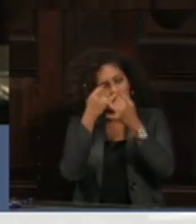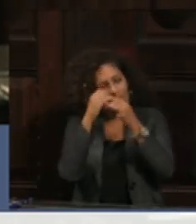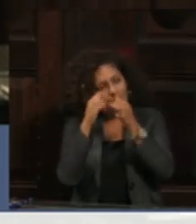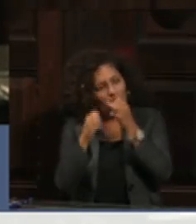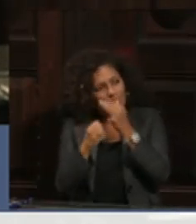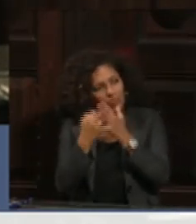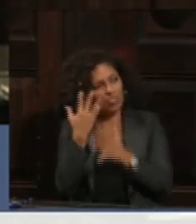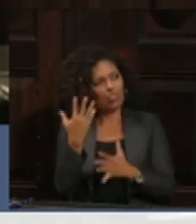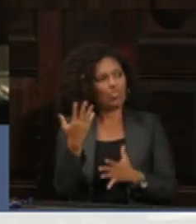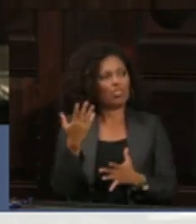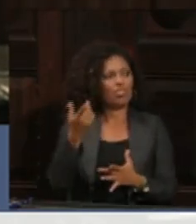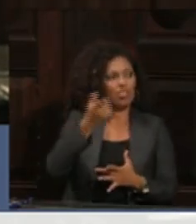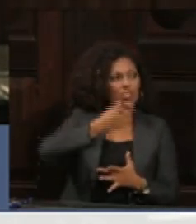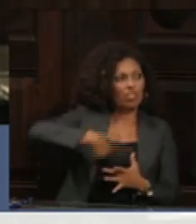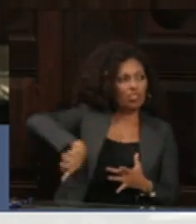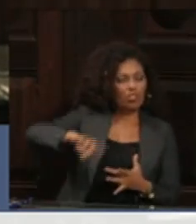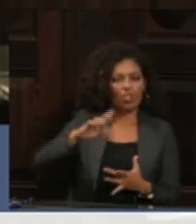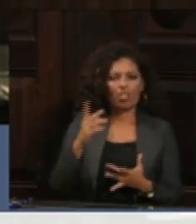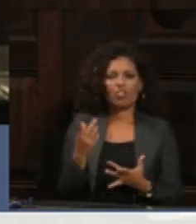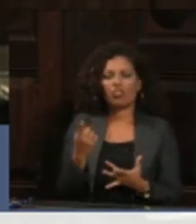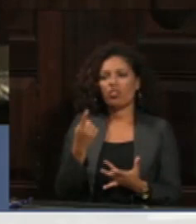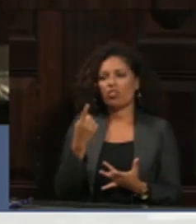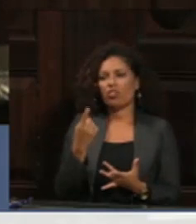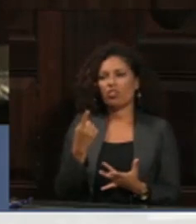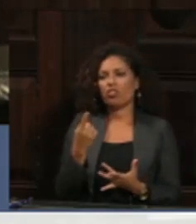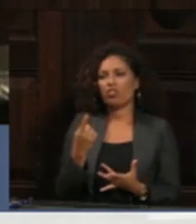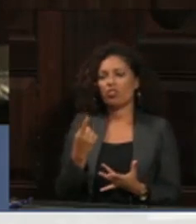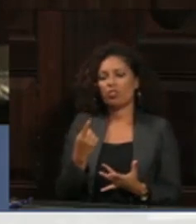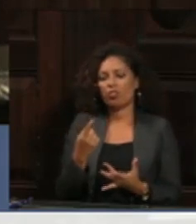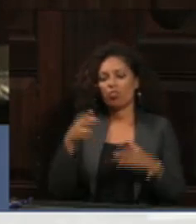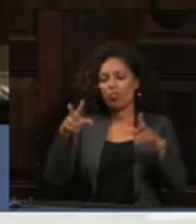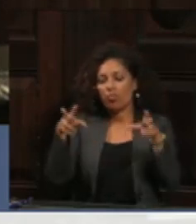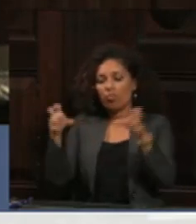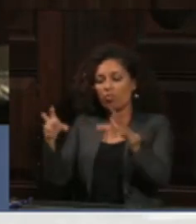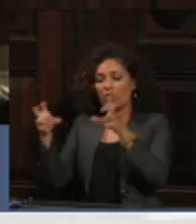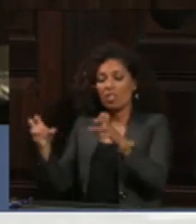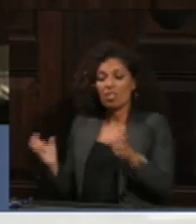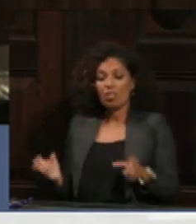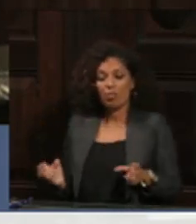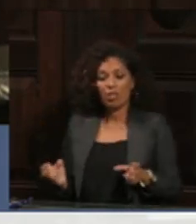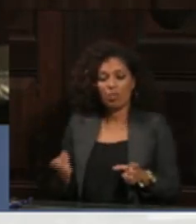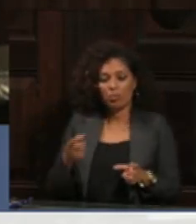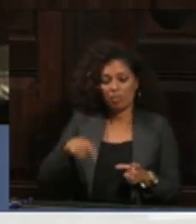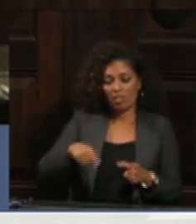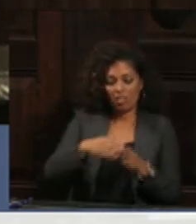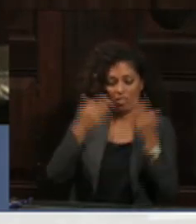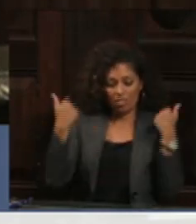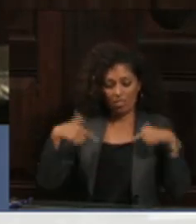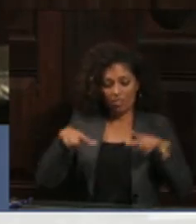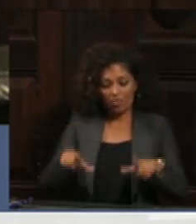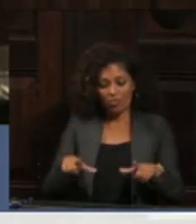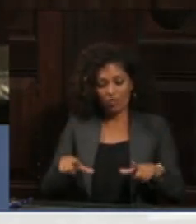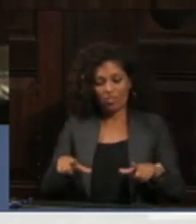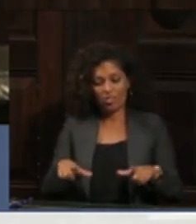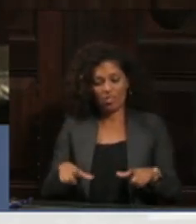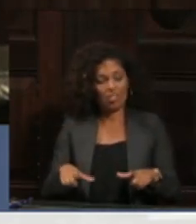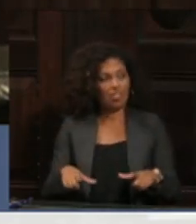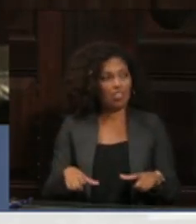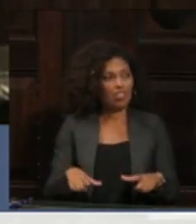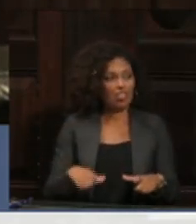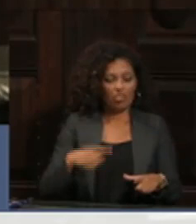dessa casa e de outras tantas casas, como no Tribunal de Justiça,